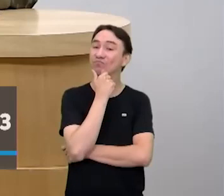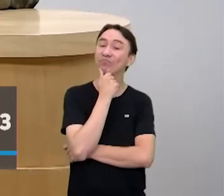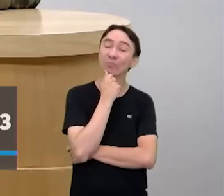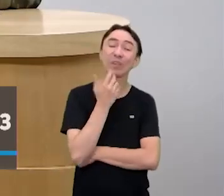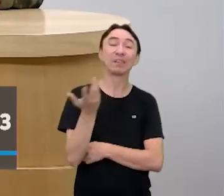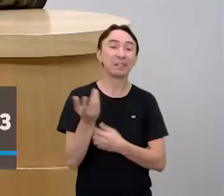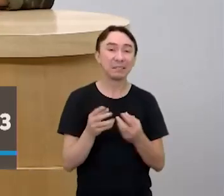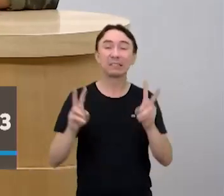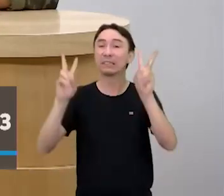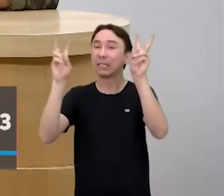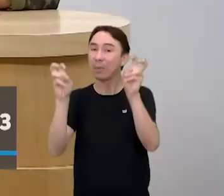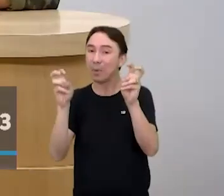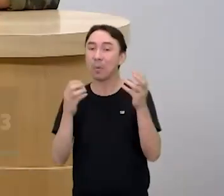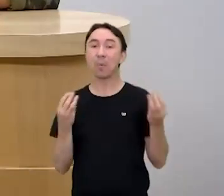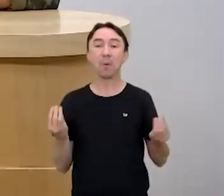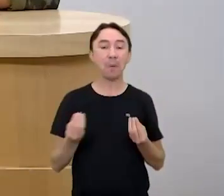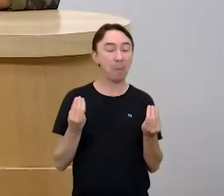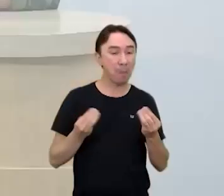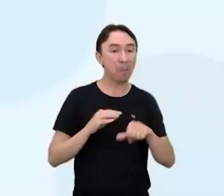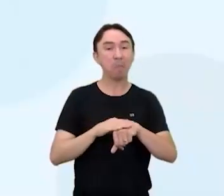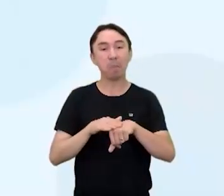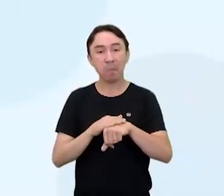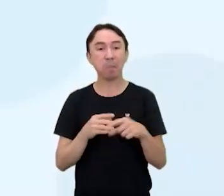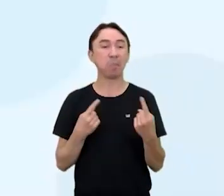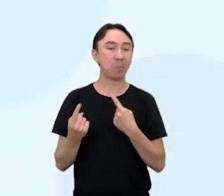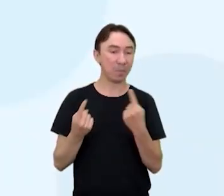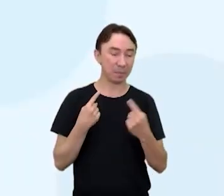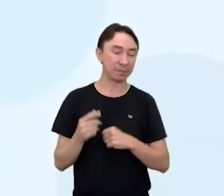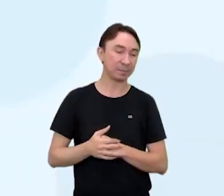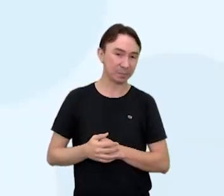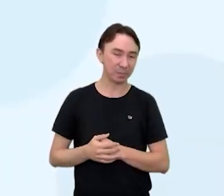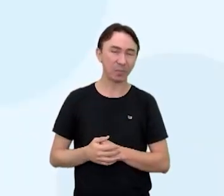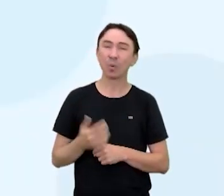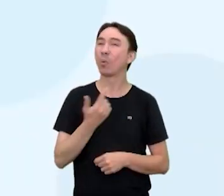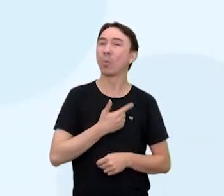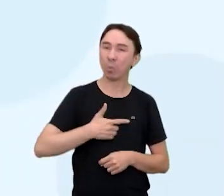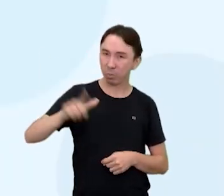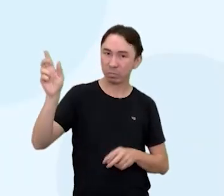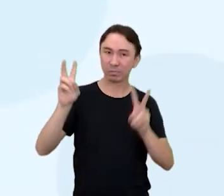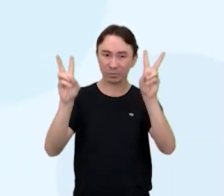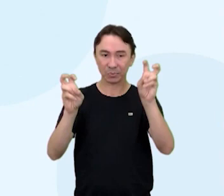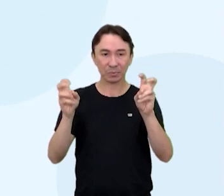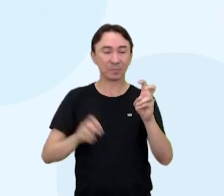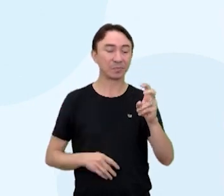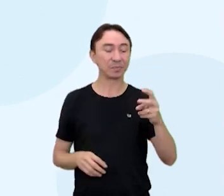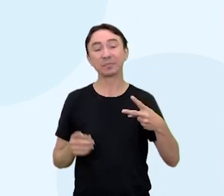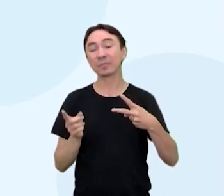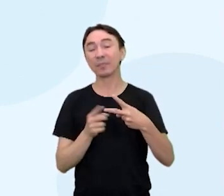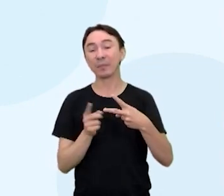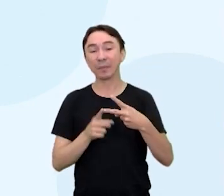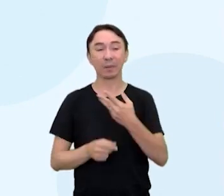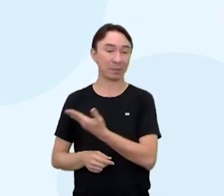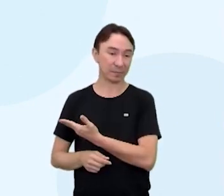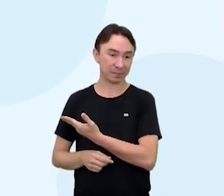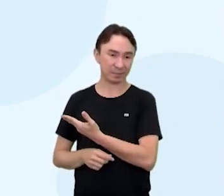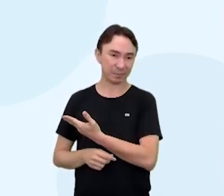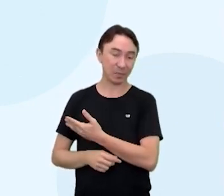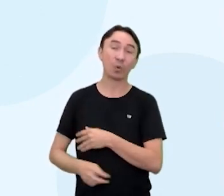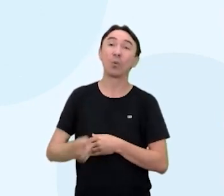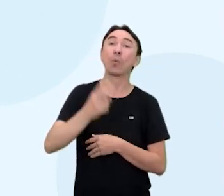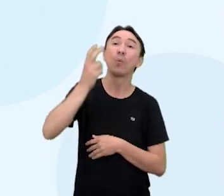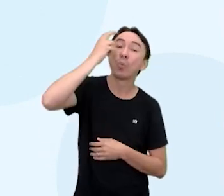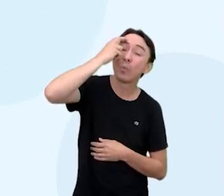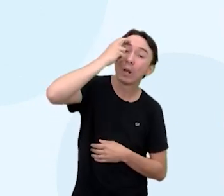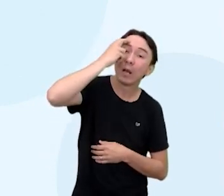debatido. Mas, outro assunto, multiculturalismo. O que seria multiculturalismo? É perceber que nós temos